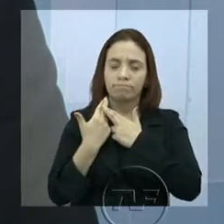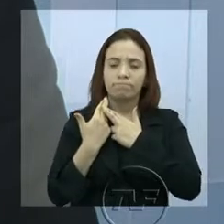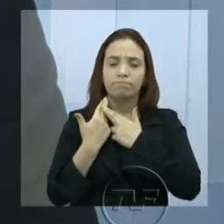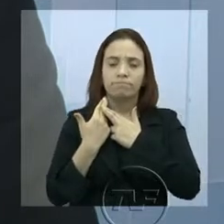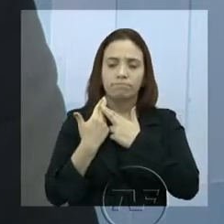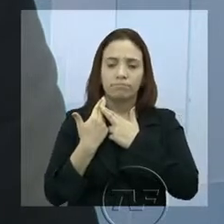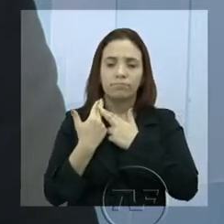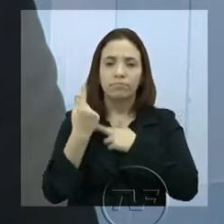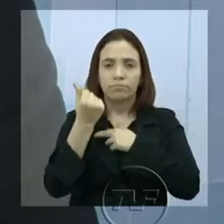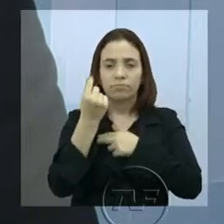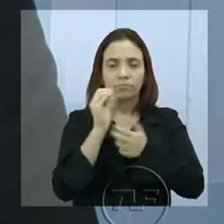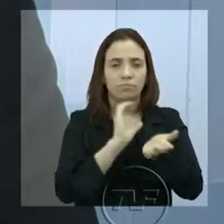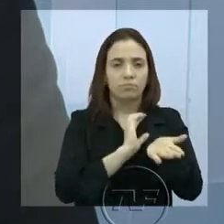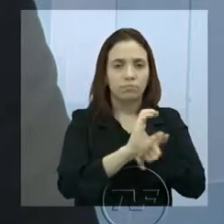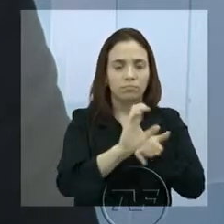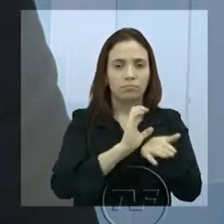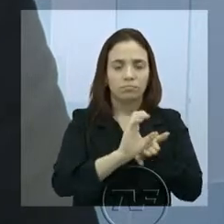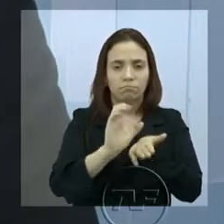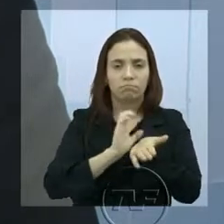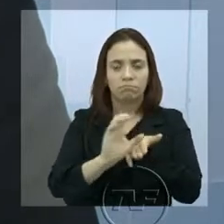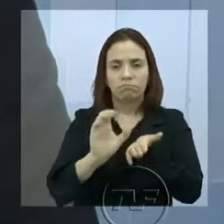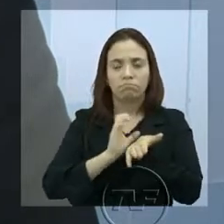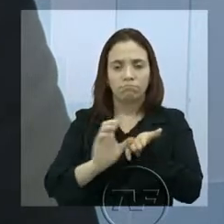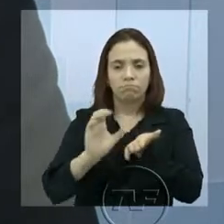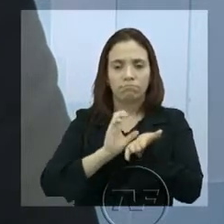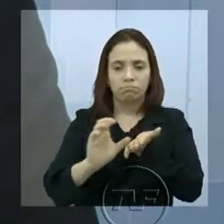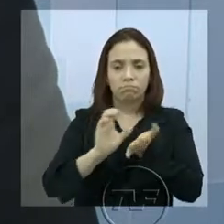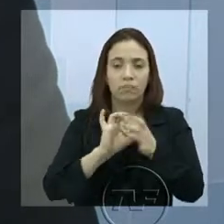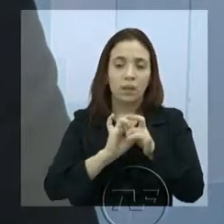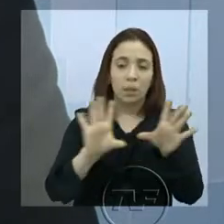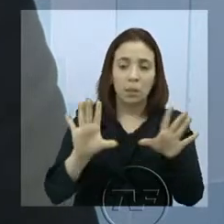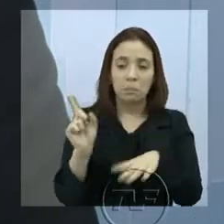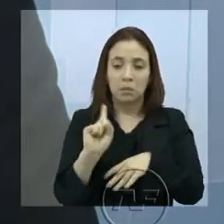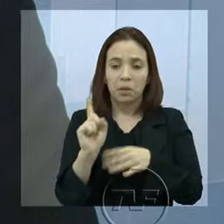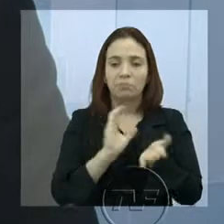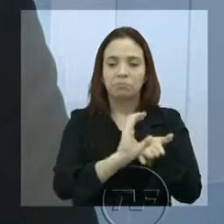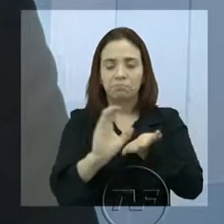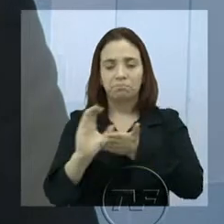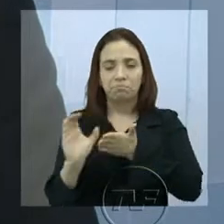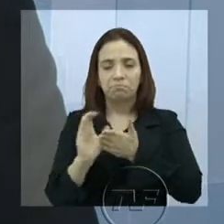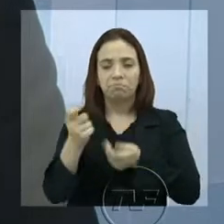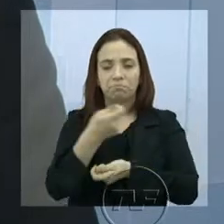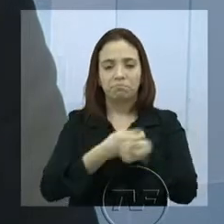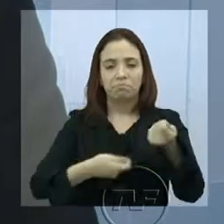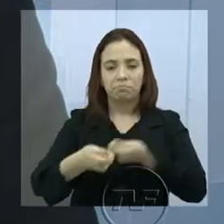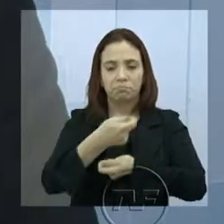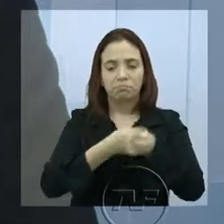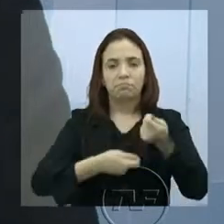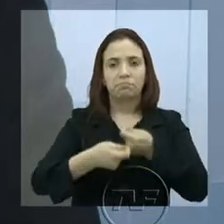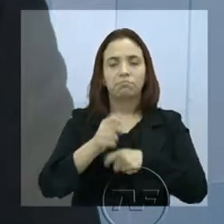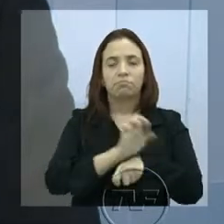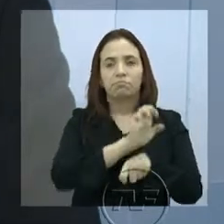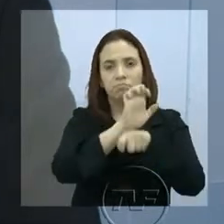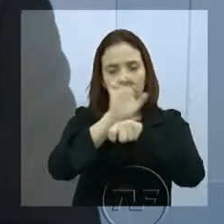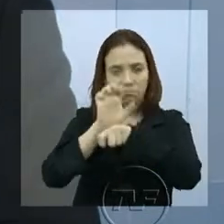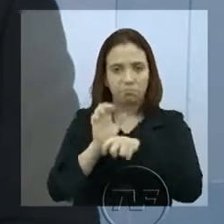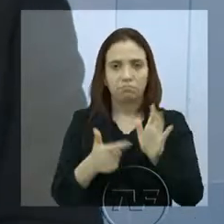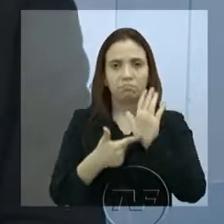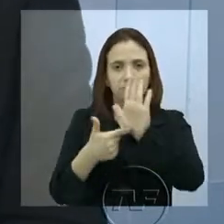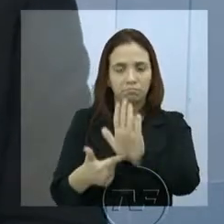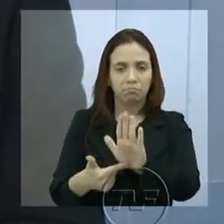liberação ou não dos recursos a setores importantes da economia representados pelos estados